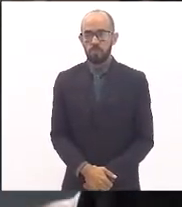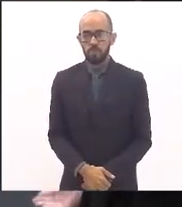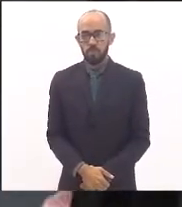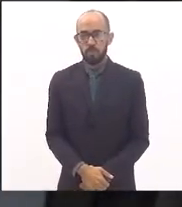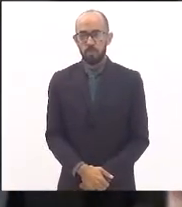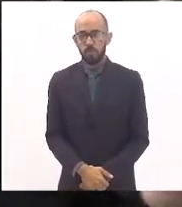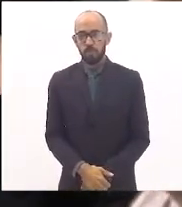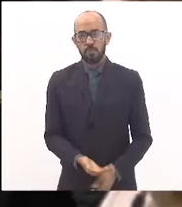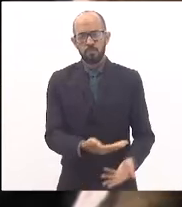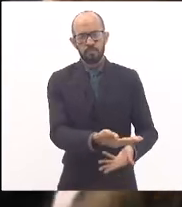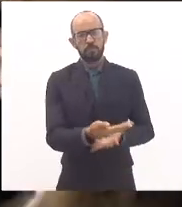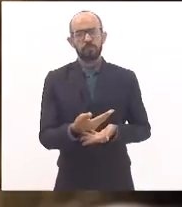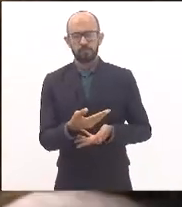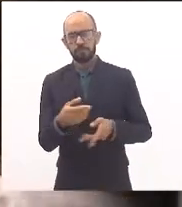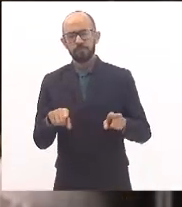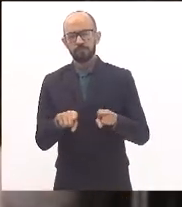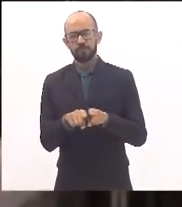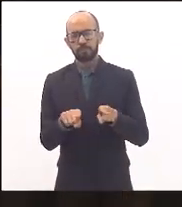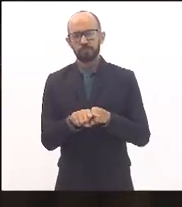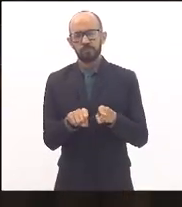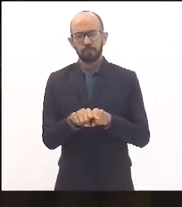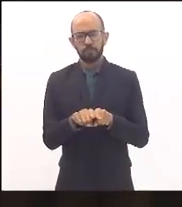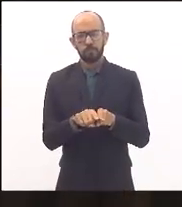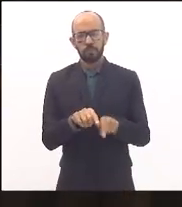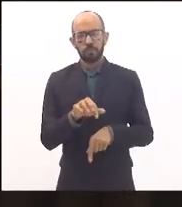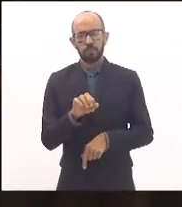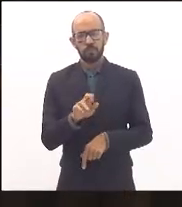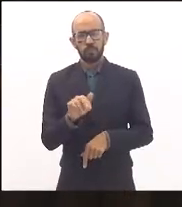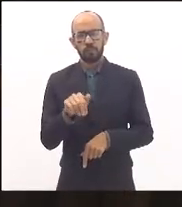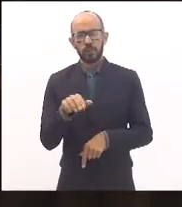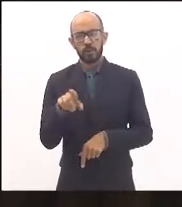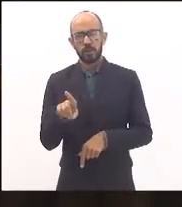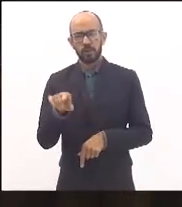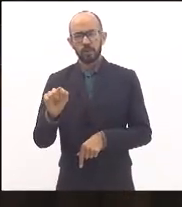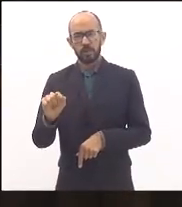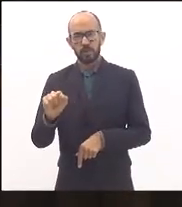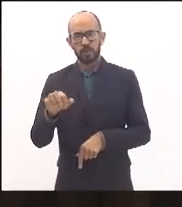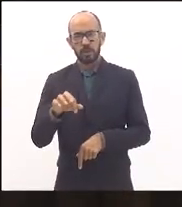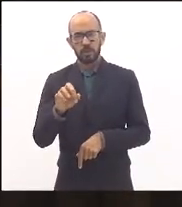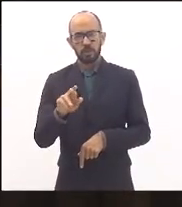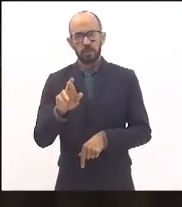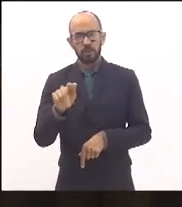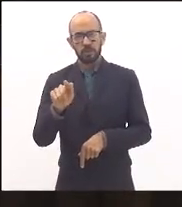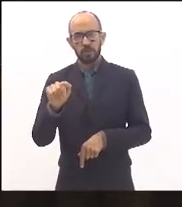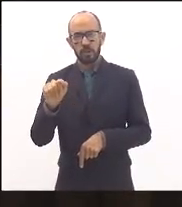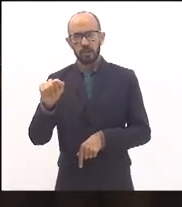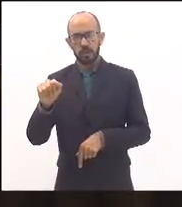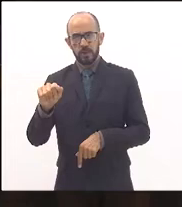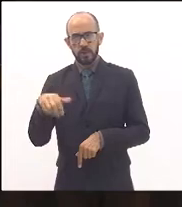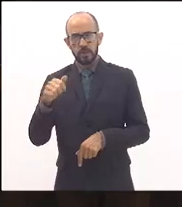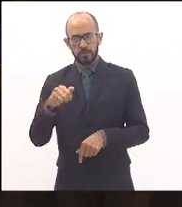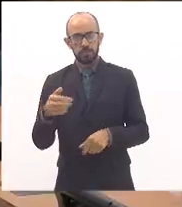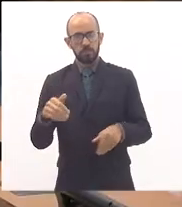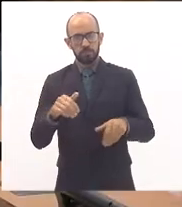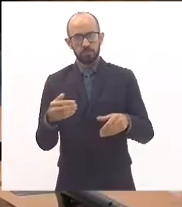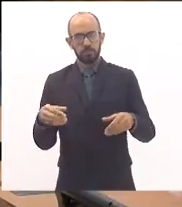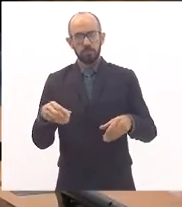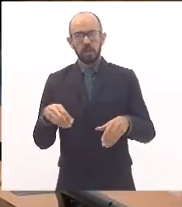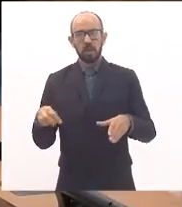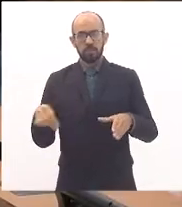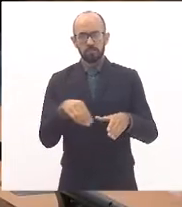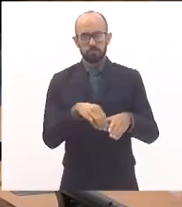e convidamos também a Fernanda Fraga para fazer parte desta mesa de honra